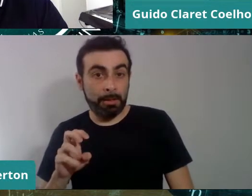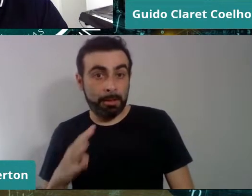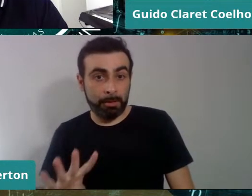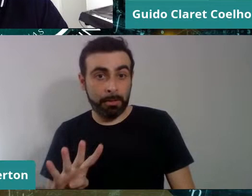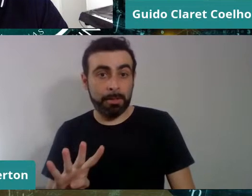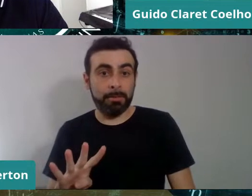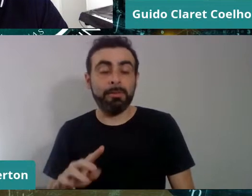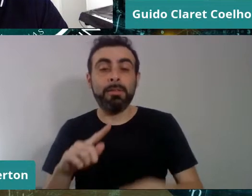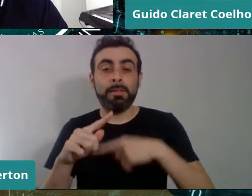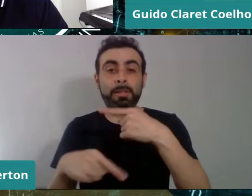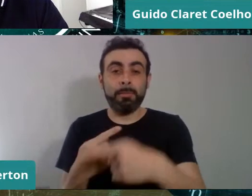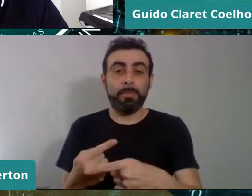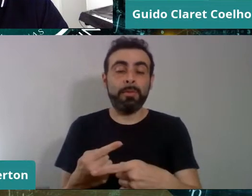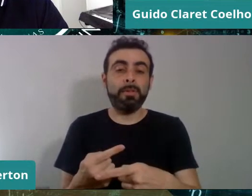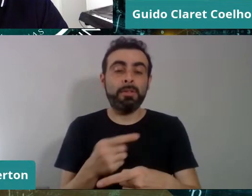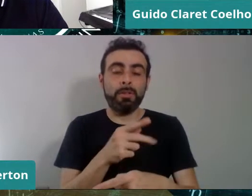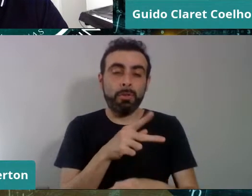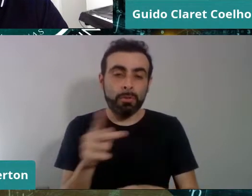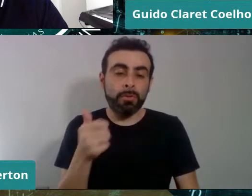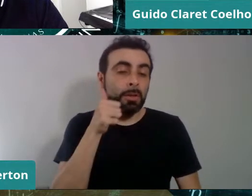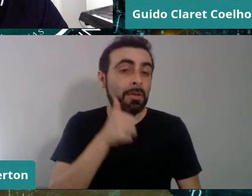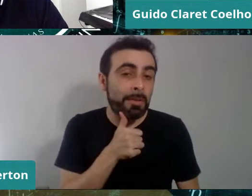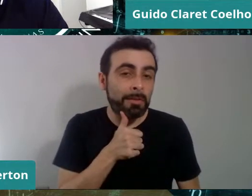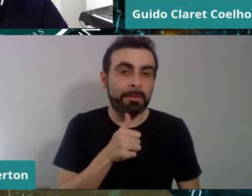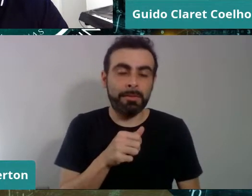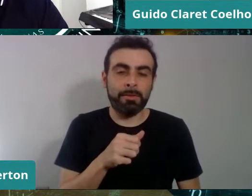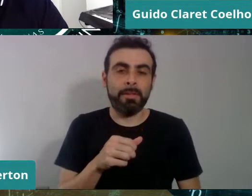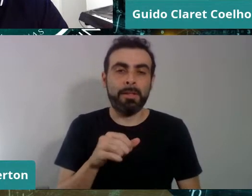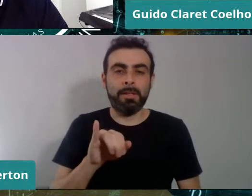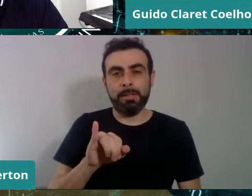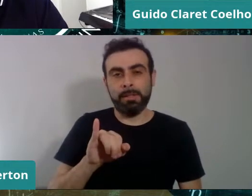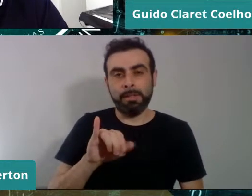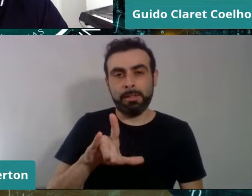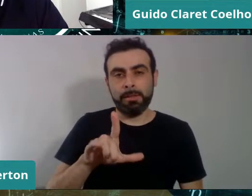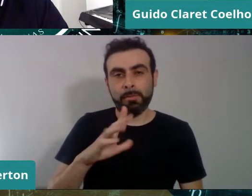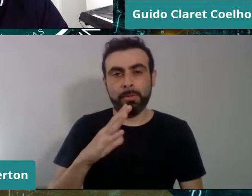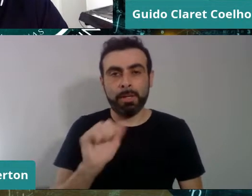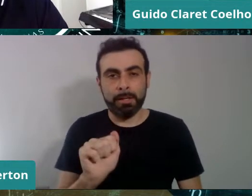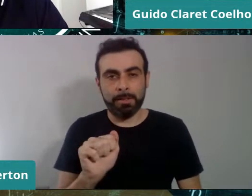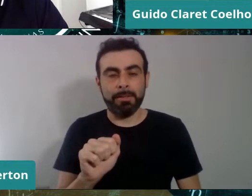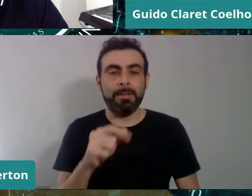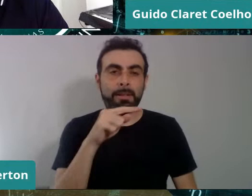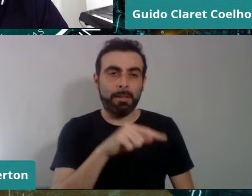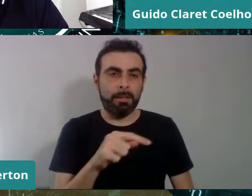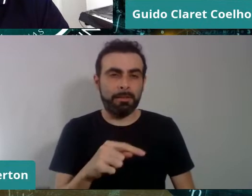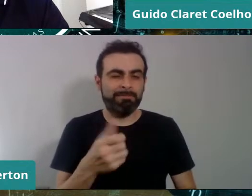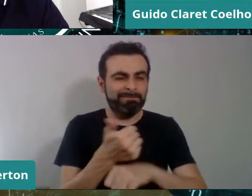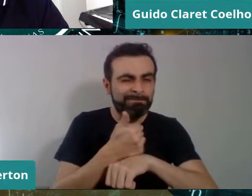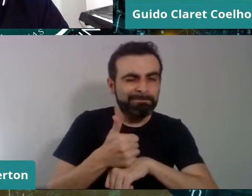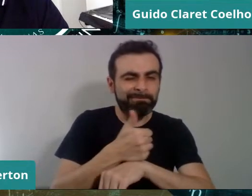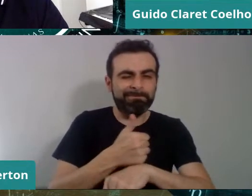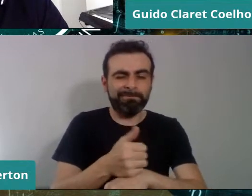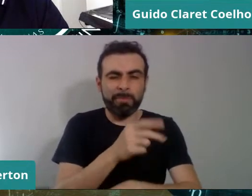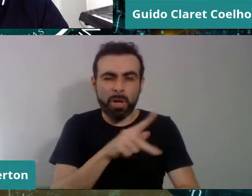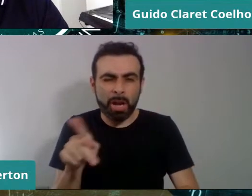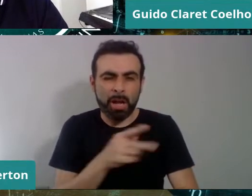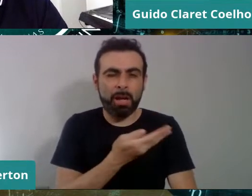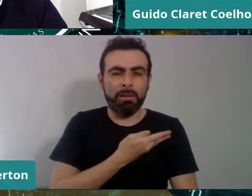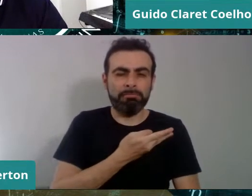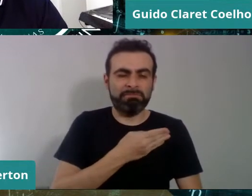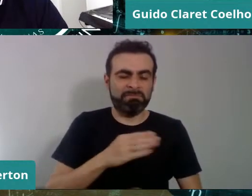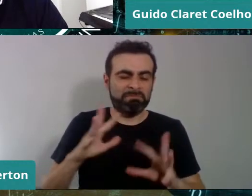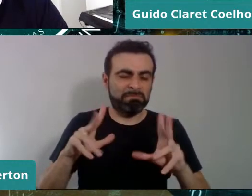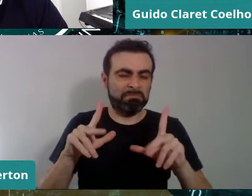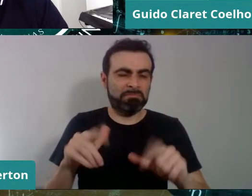Ilka Sete, uma grande amiga nossa, grande professora, grande profissional. E aí, depois